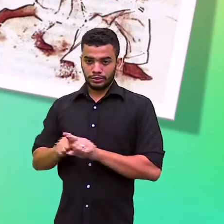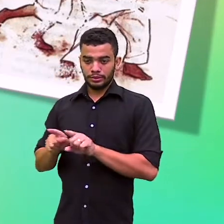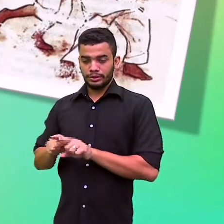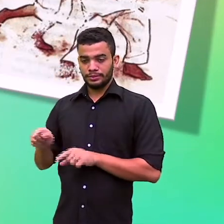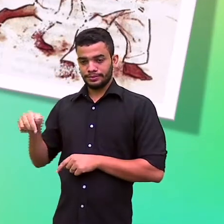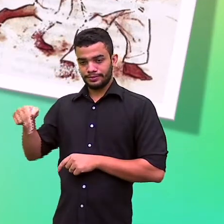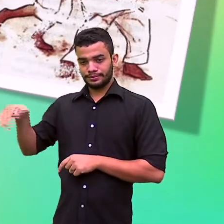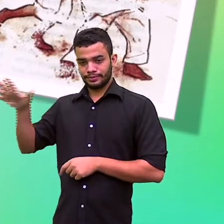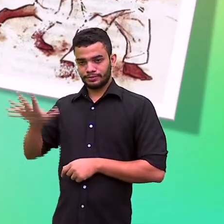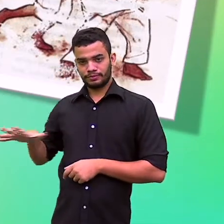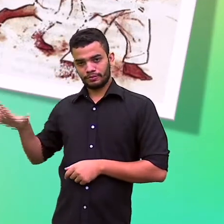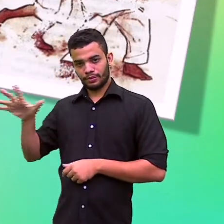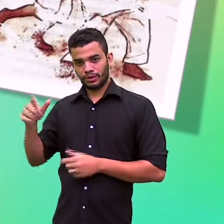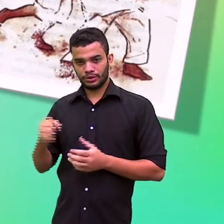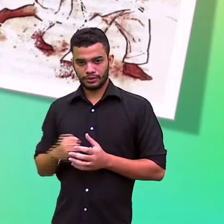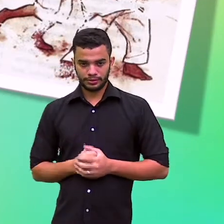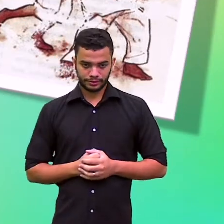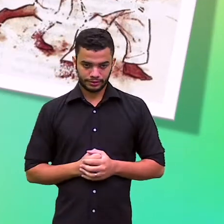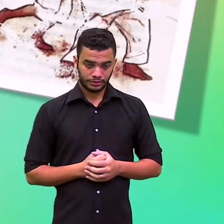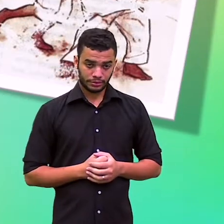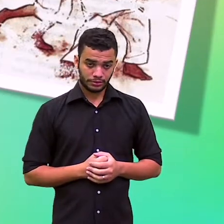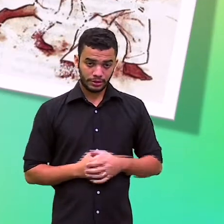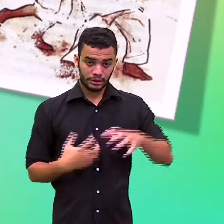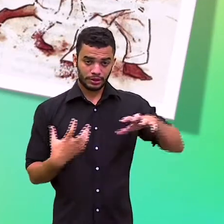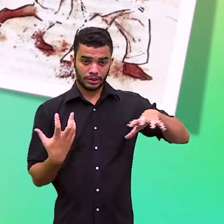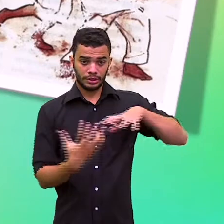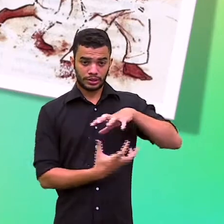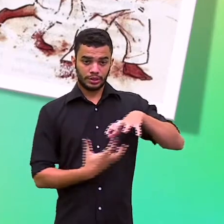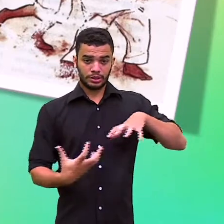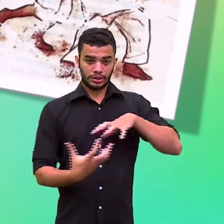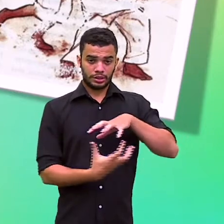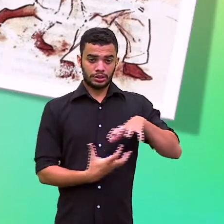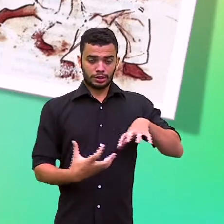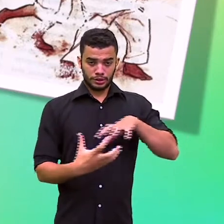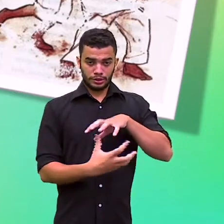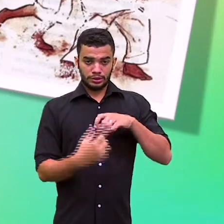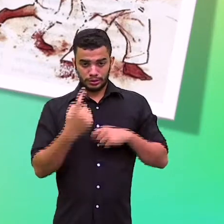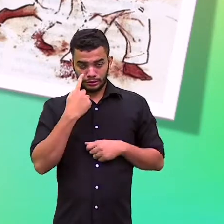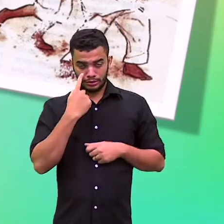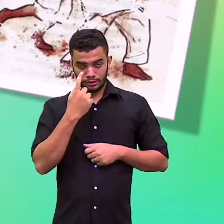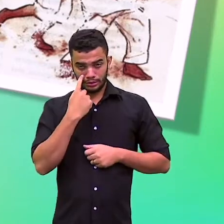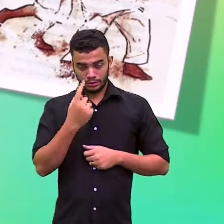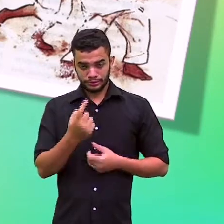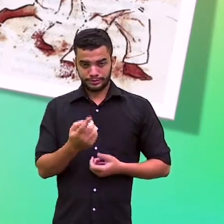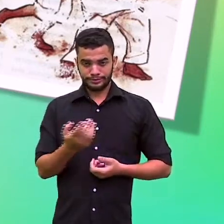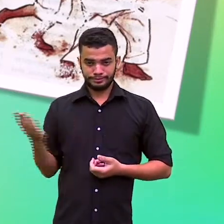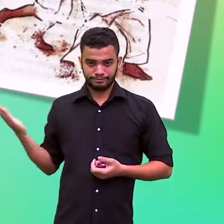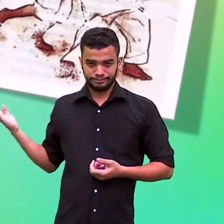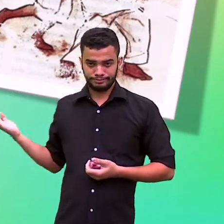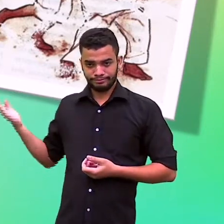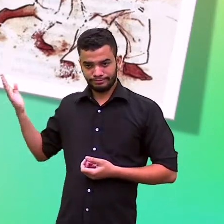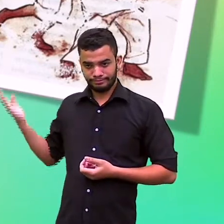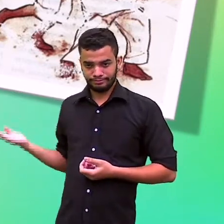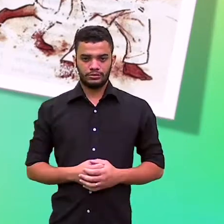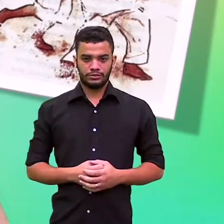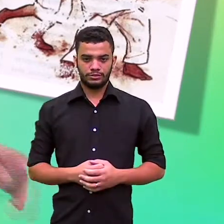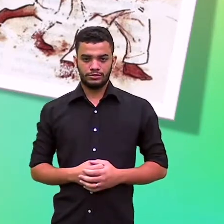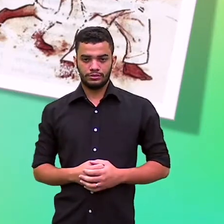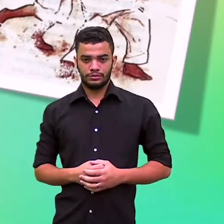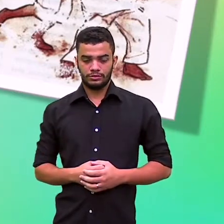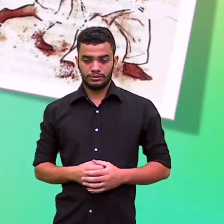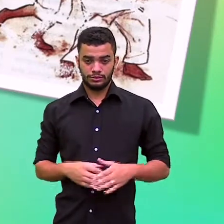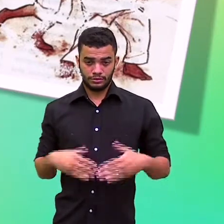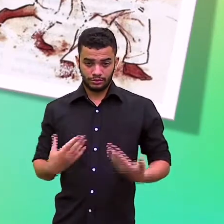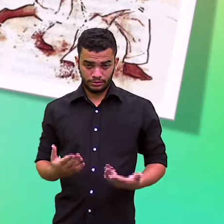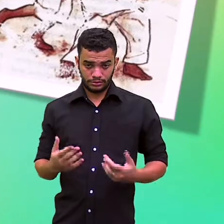dos Males, na província da Bahia, hoje atual Bahia, bem na capital de Salvador, no ano